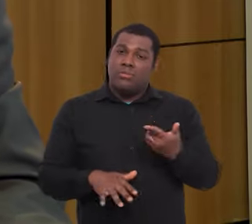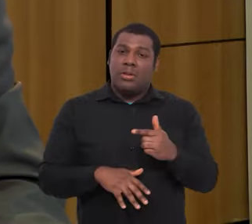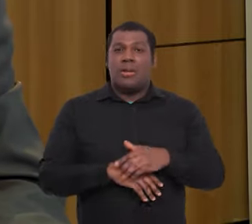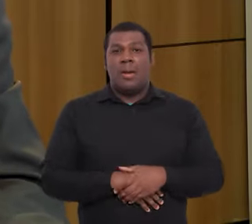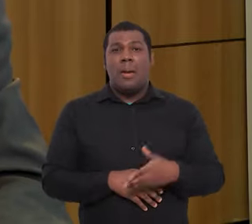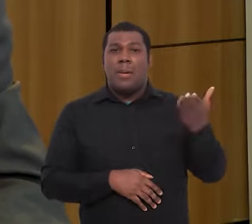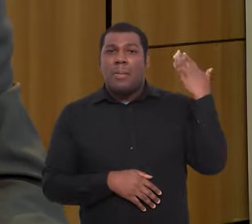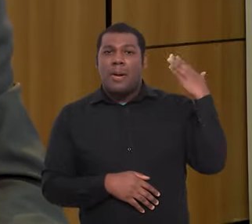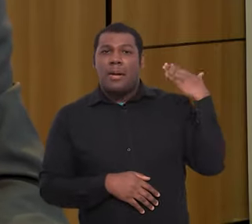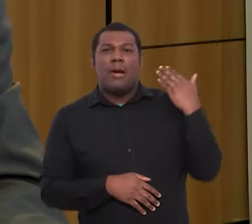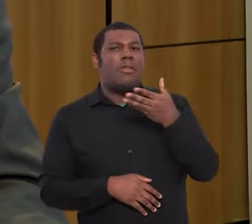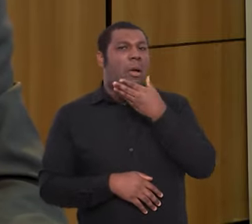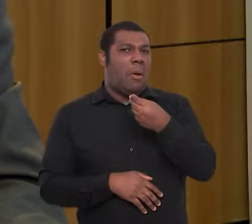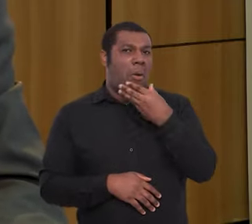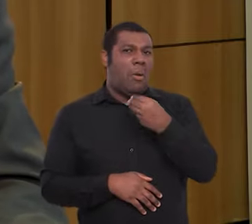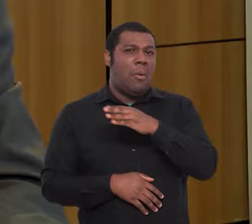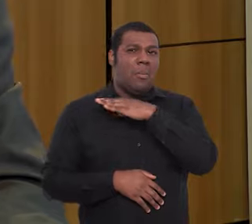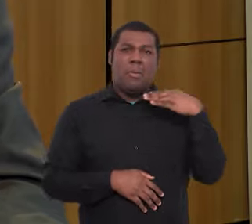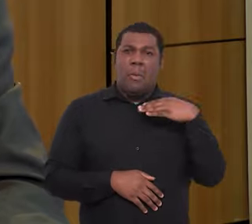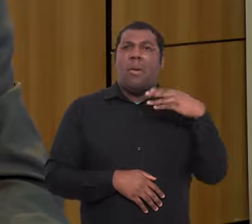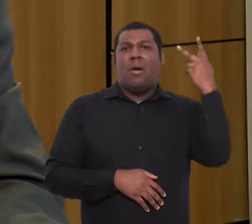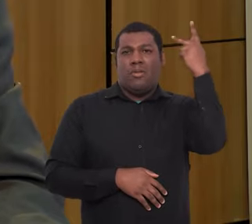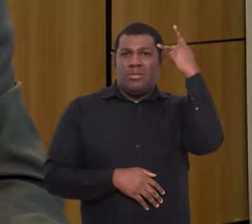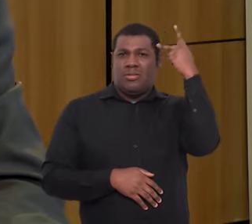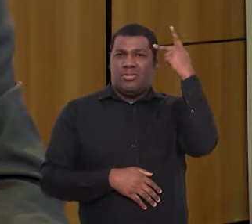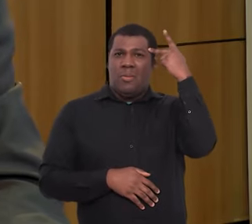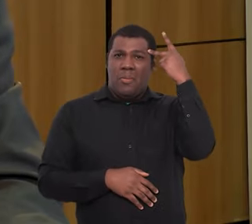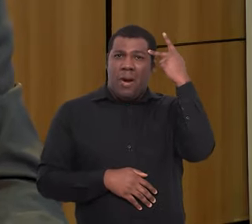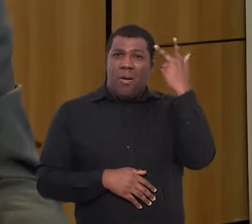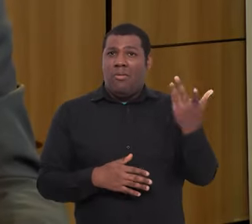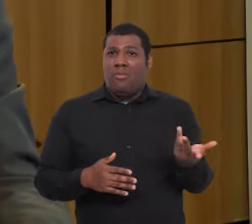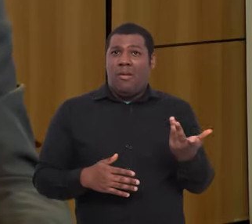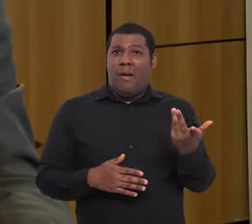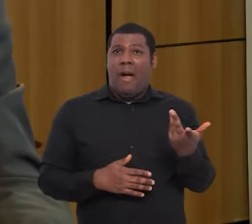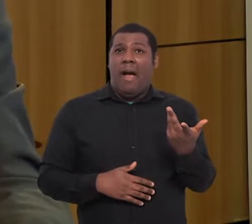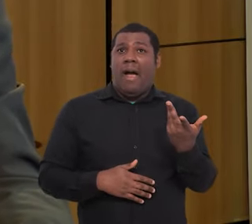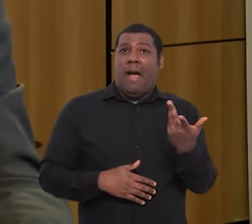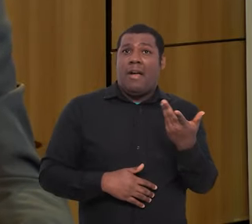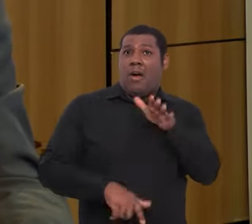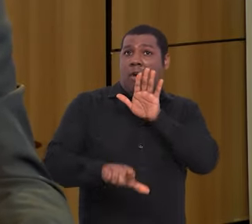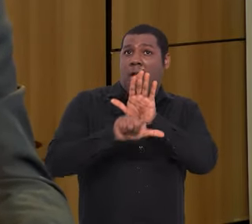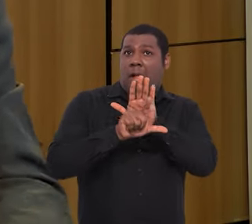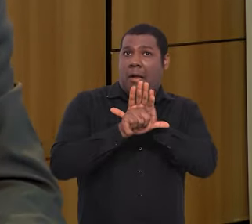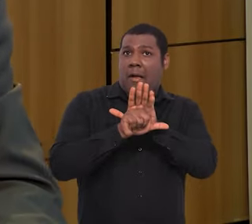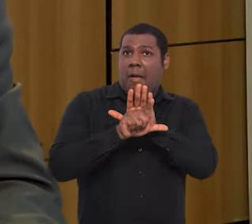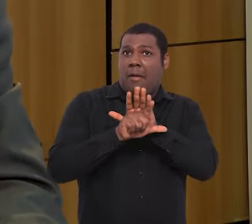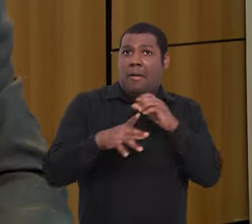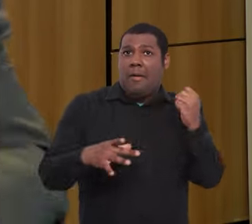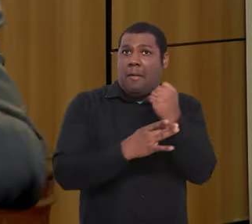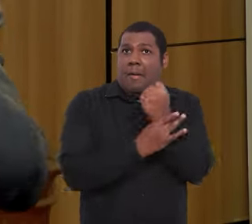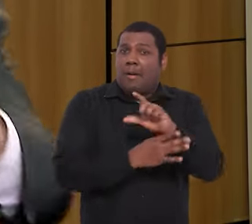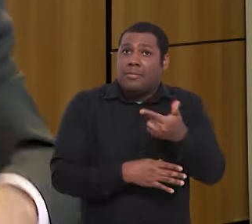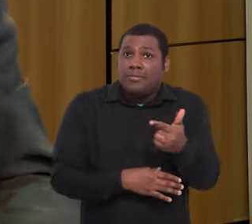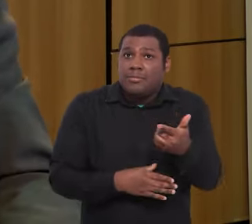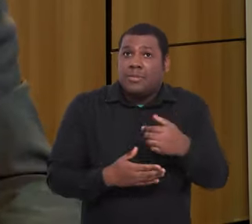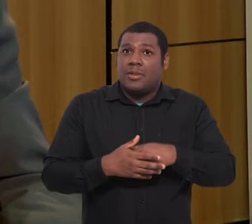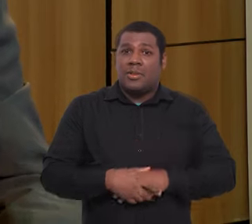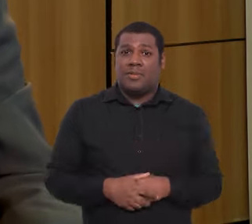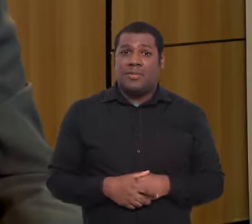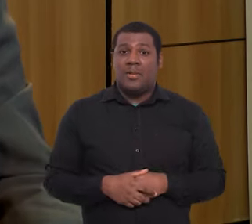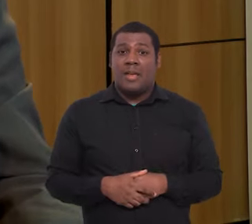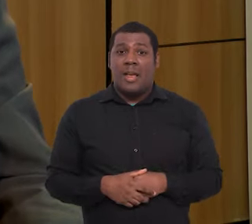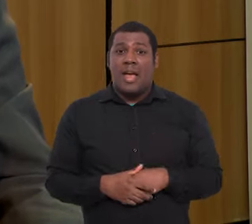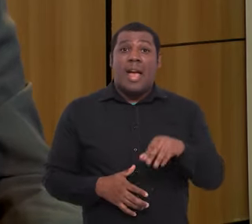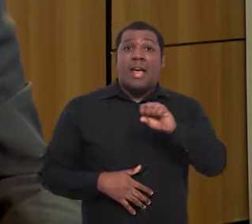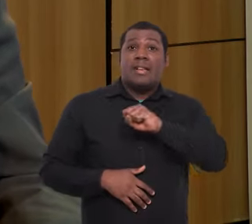lamentavelmente veio a falecer em São Paulo mas se você por exemplo pega uma dengue fica 10 dias sem trabalhar